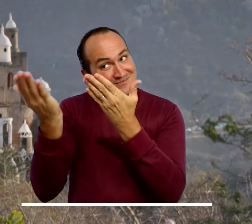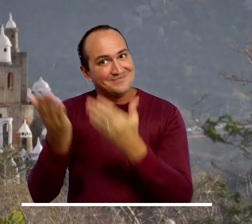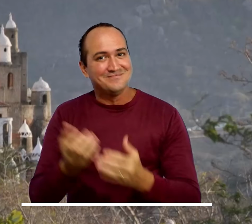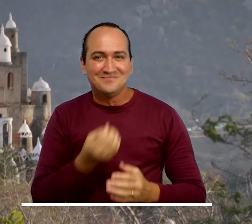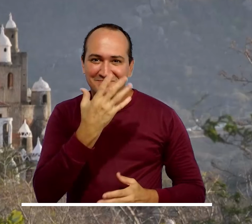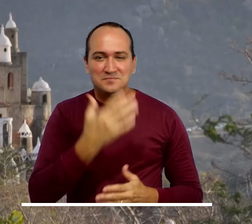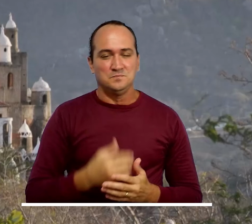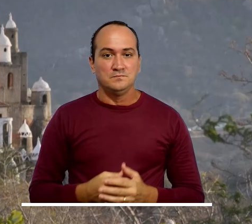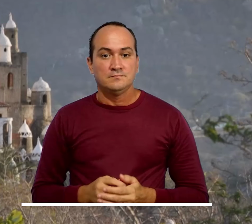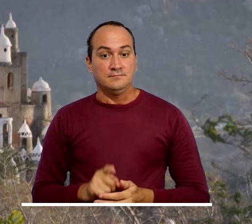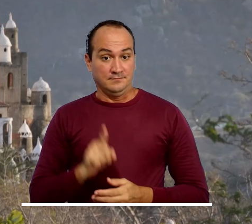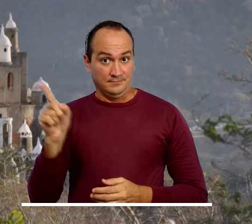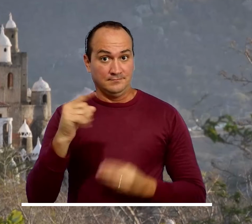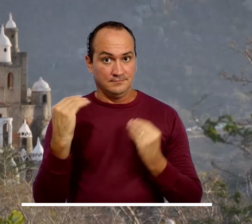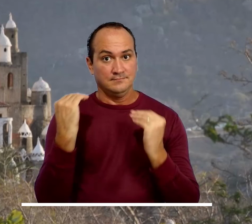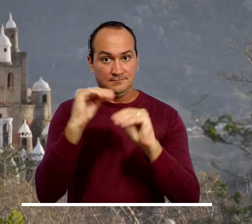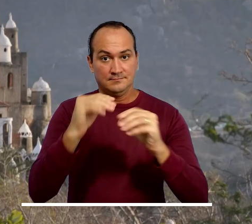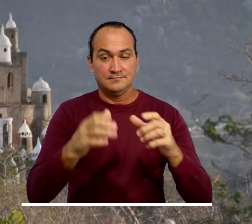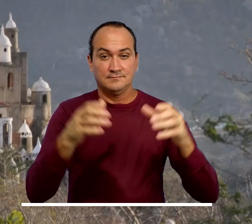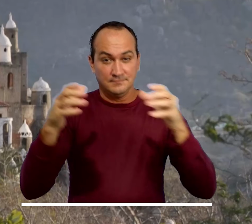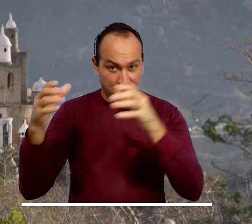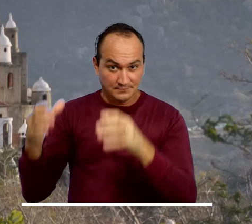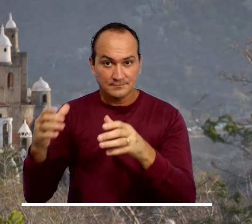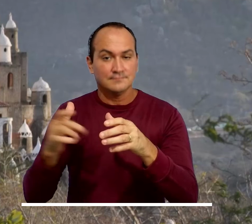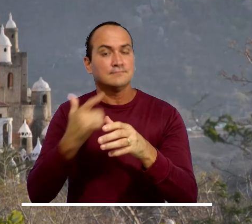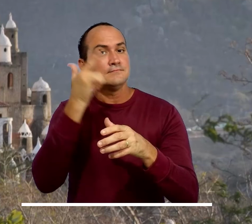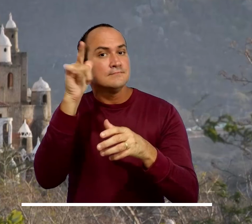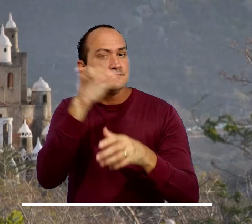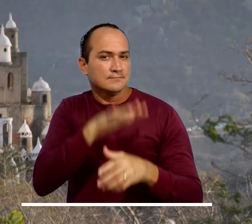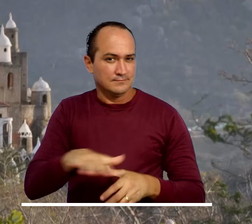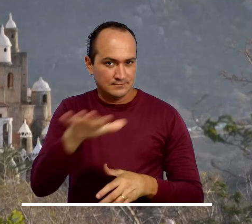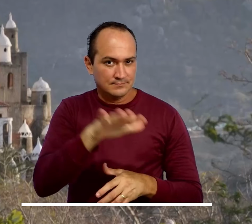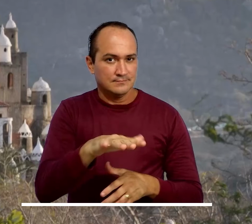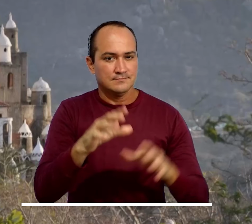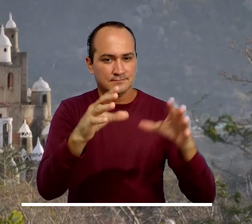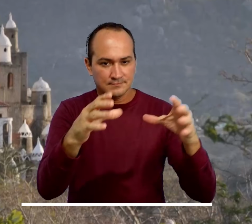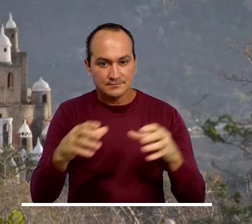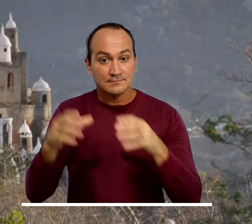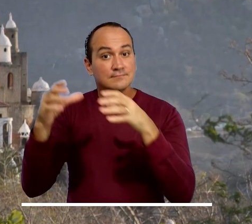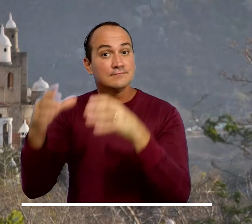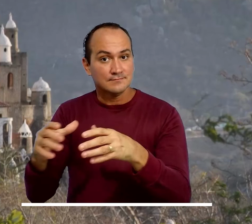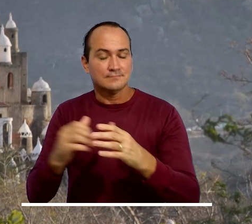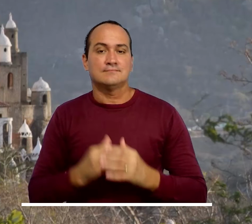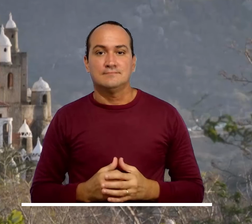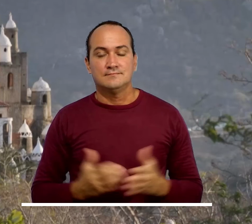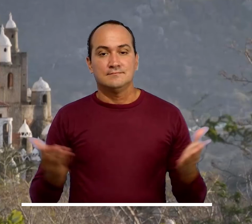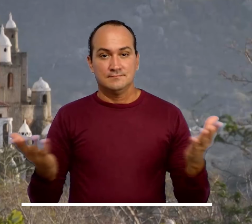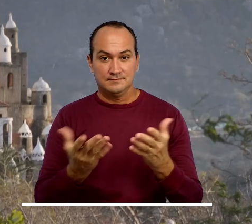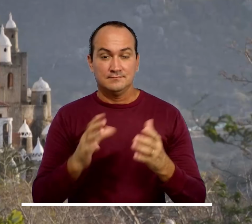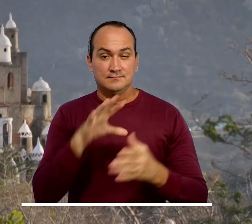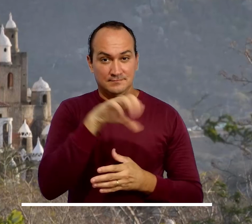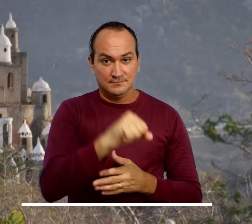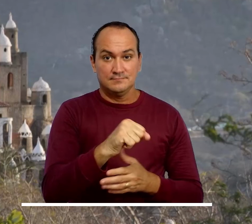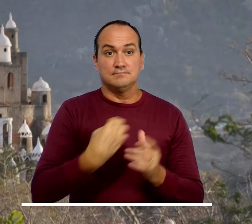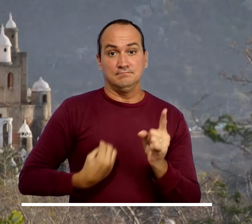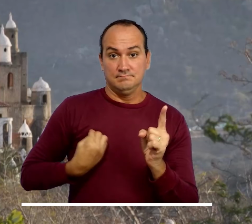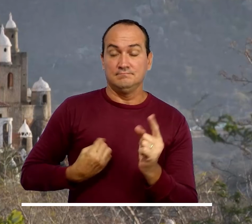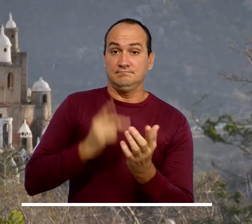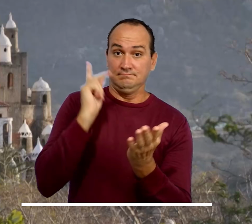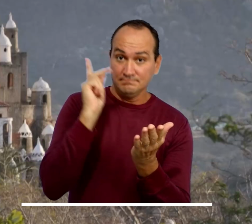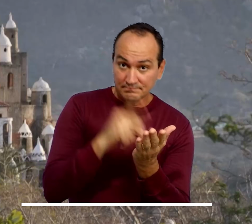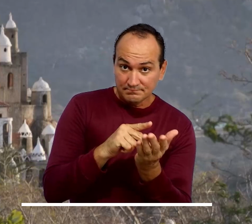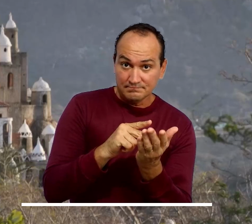vou colocar esse castelo num outro cenário, né? Então aqui dessa vez vai ser assim, eu vou pegar uma coisa que existe, que no